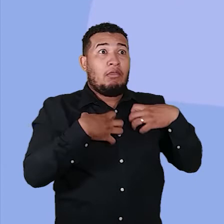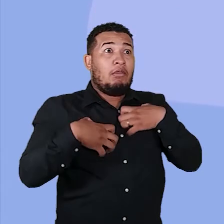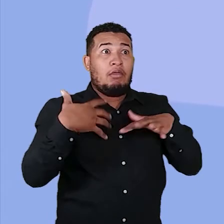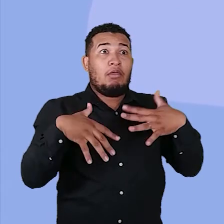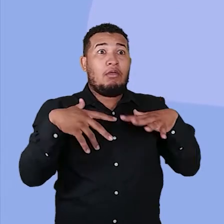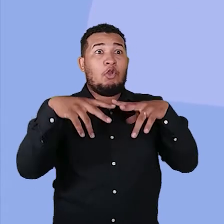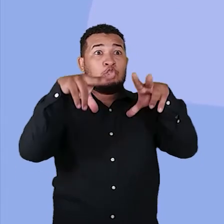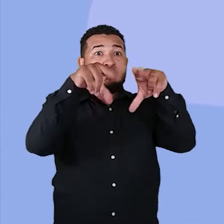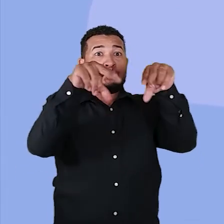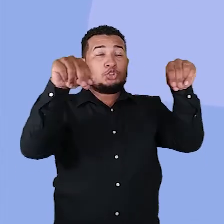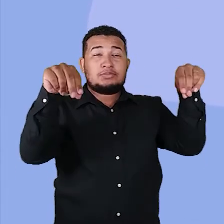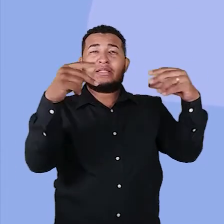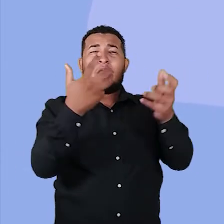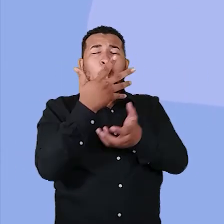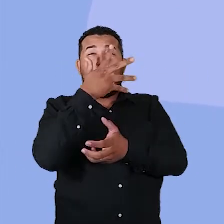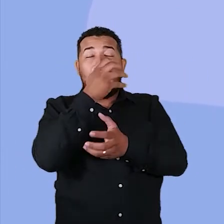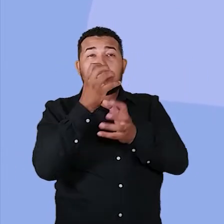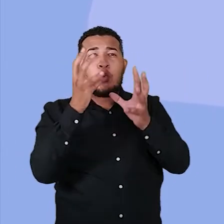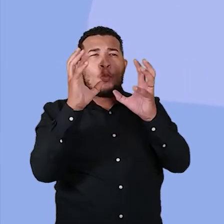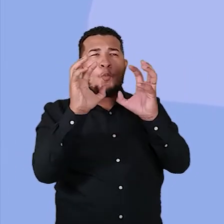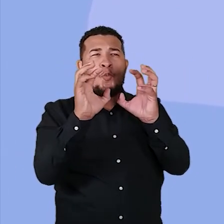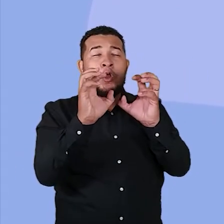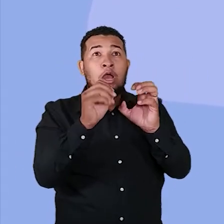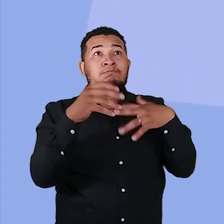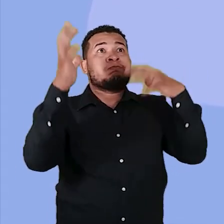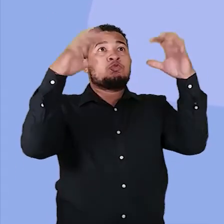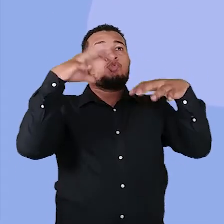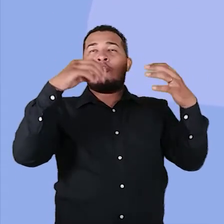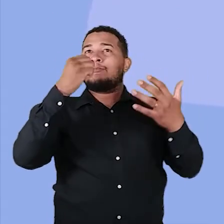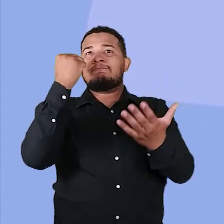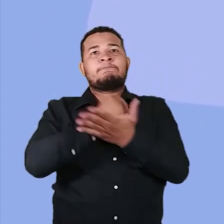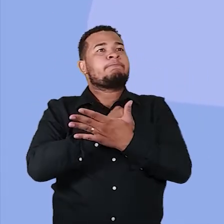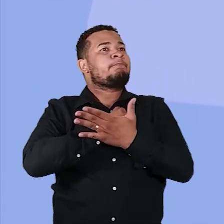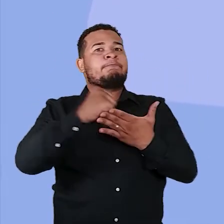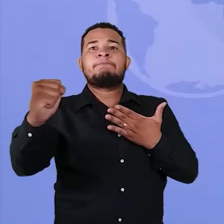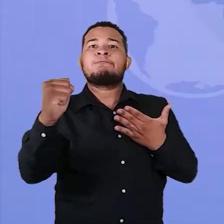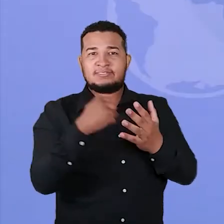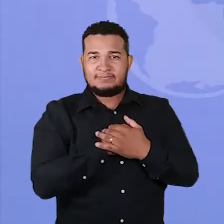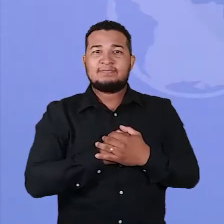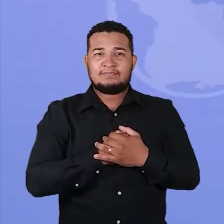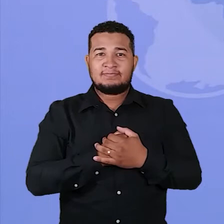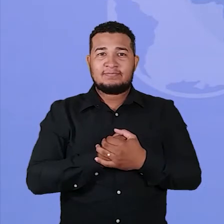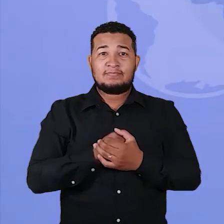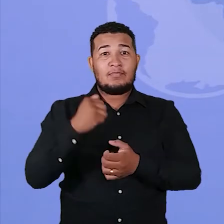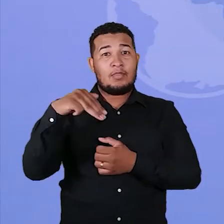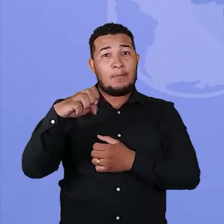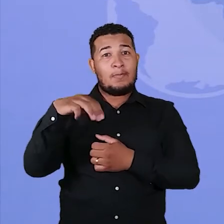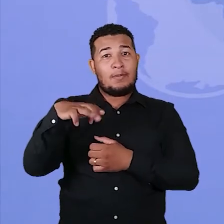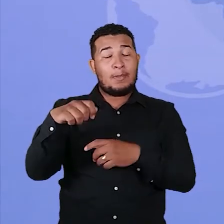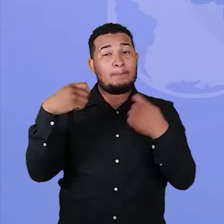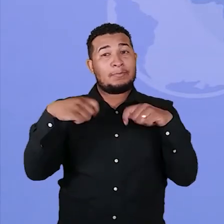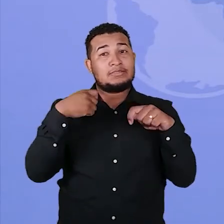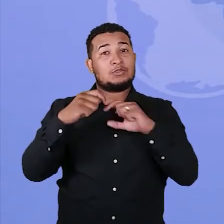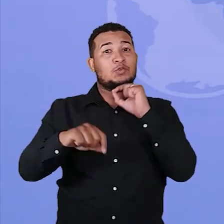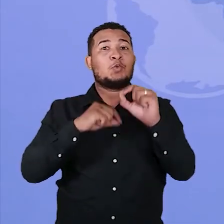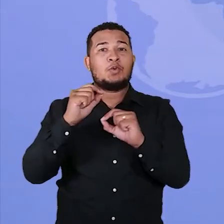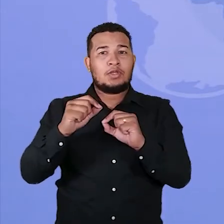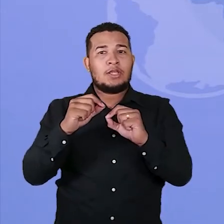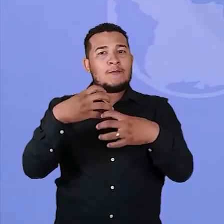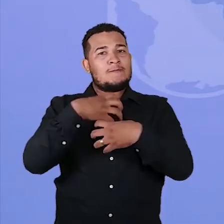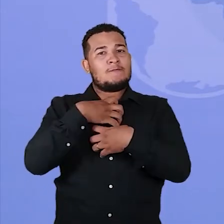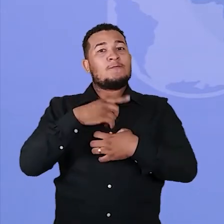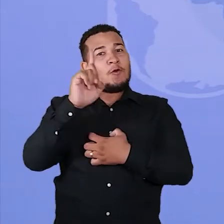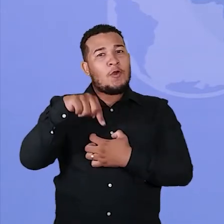porque não pode molhar. A roupa estava secando, está quase seca e de repente vai vir a chuva e vai molhar. O meme, ele precisa ser